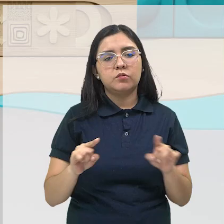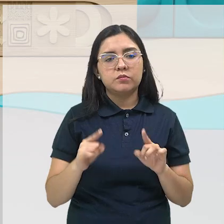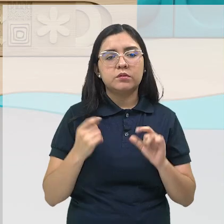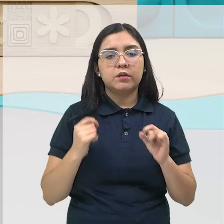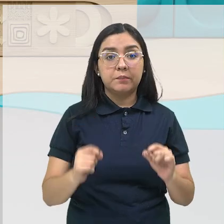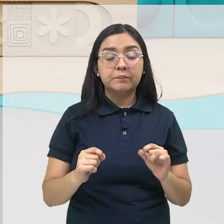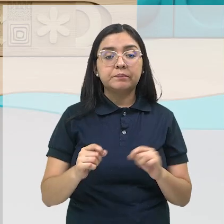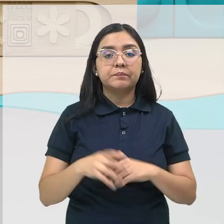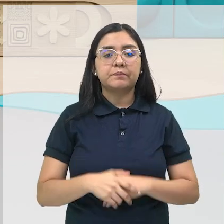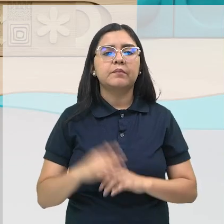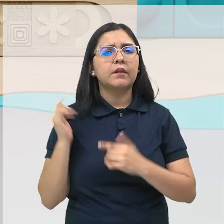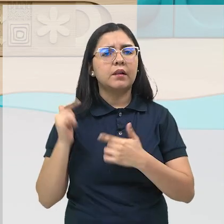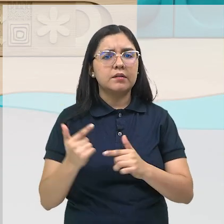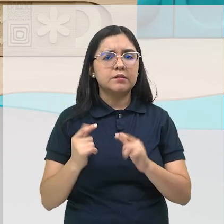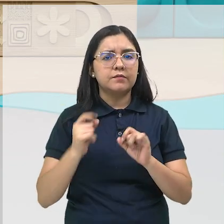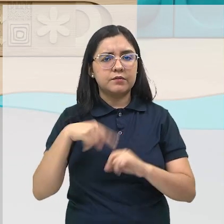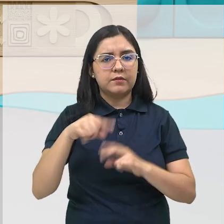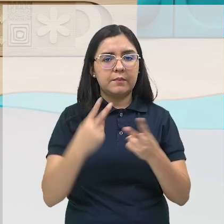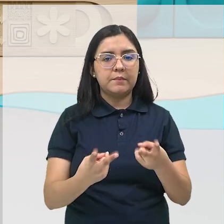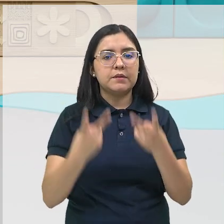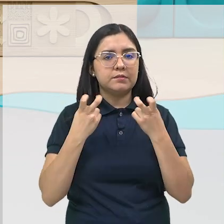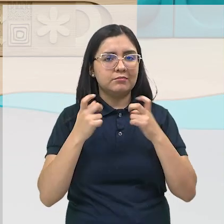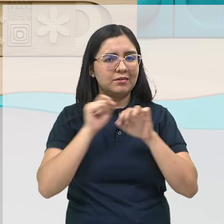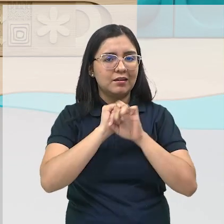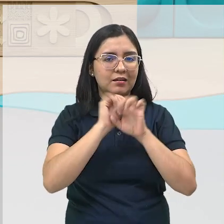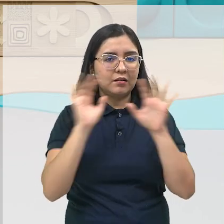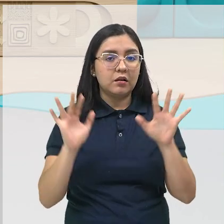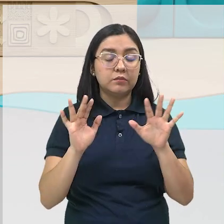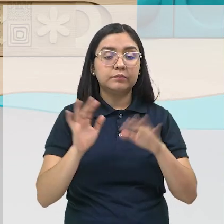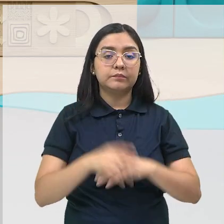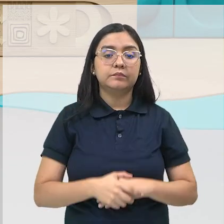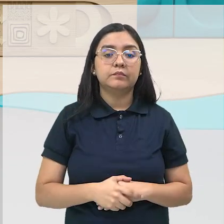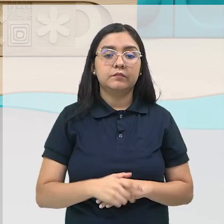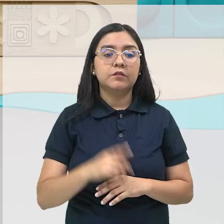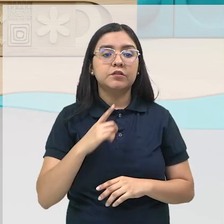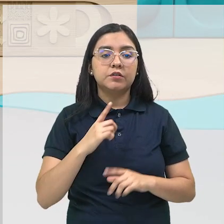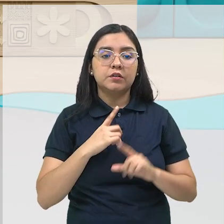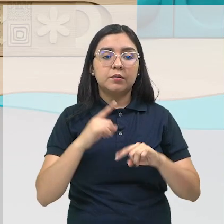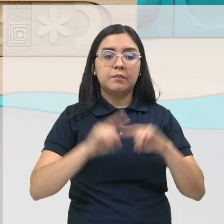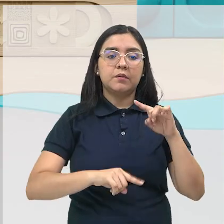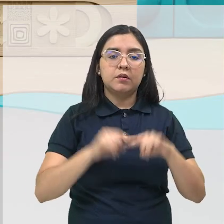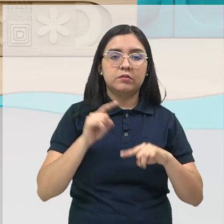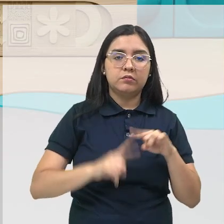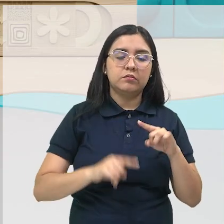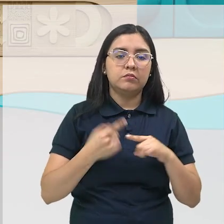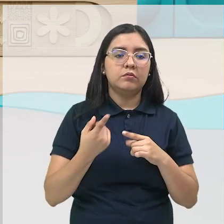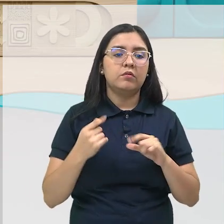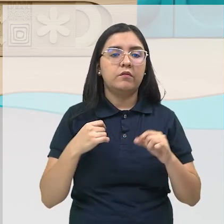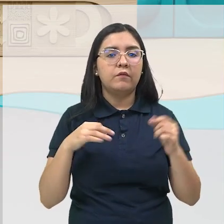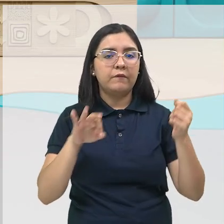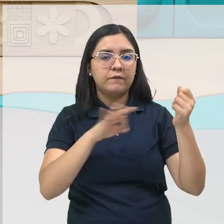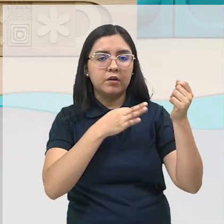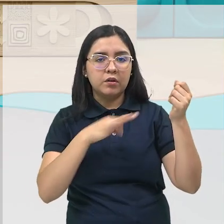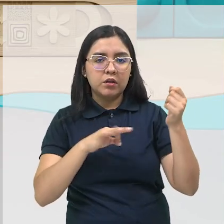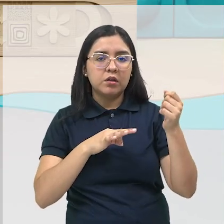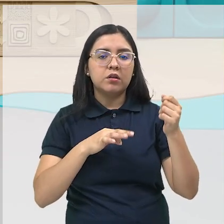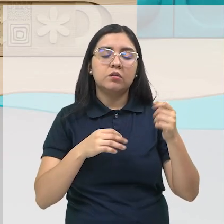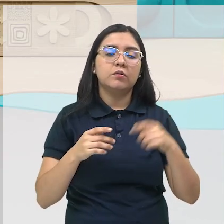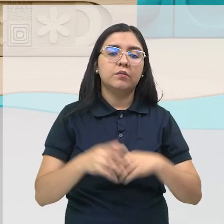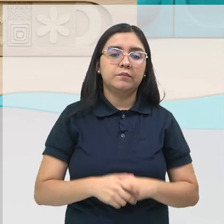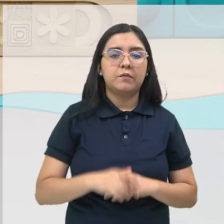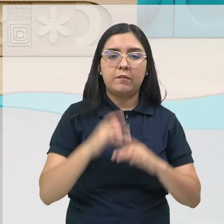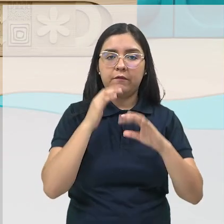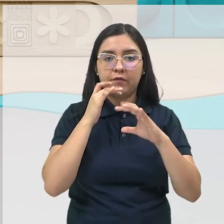por exemplo, você vai ver isso nítido. Normalmente, a gente tem um instrumento base, um violino, um violoncelo,